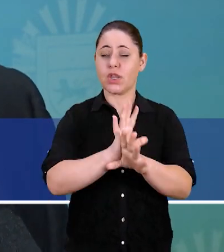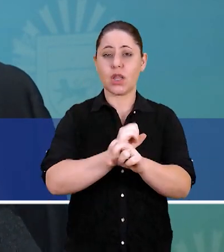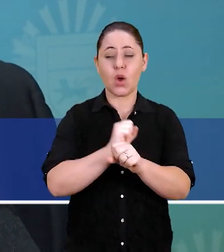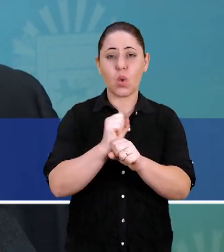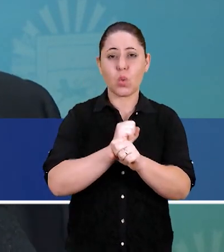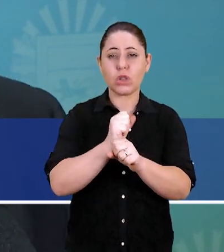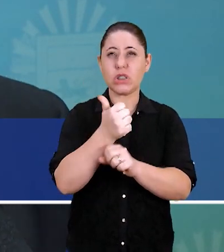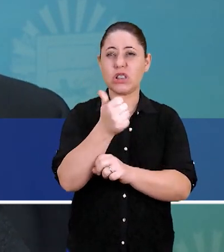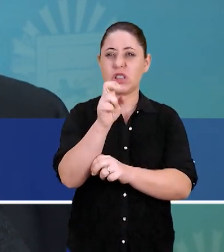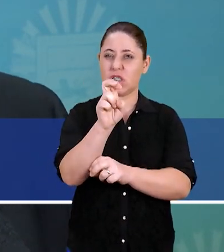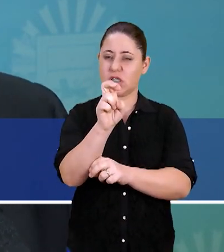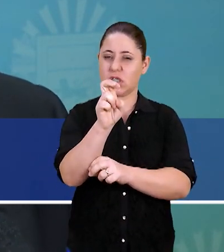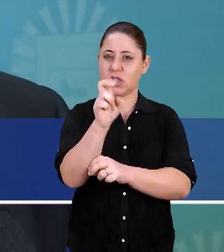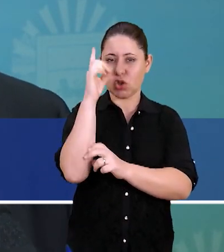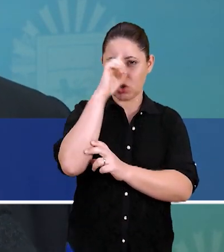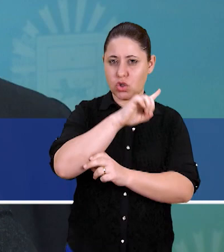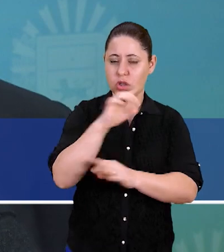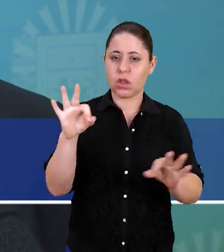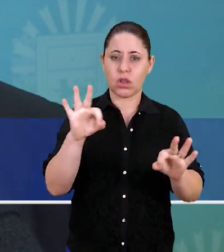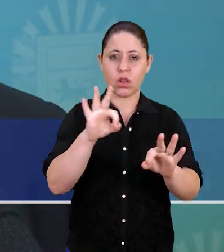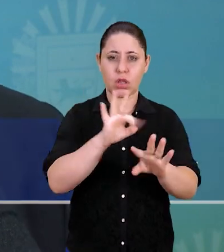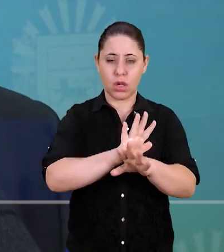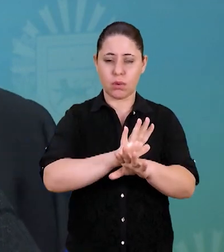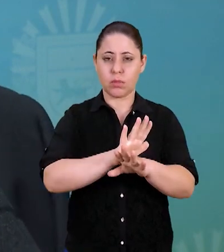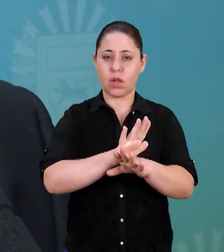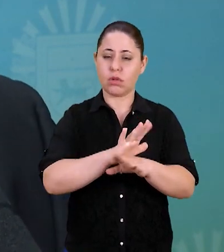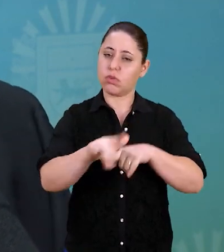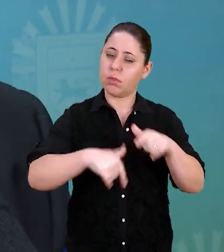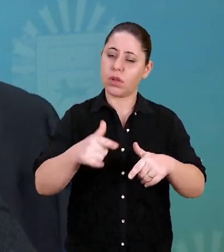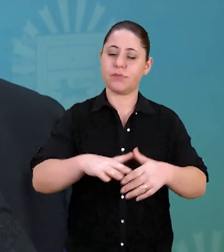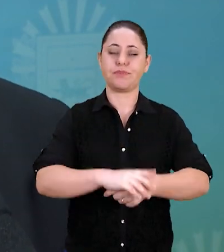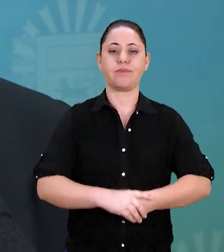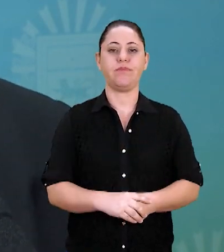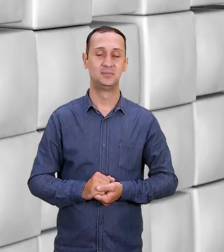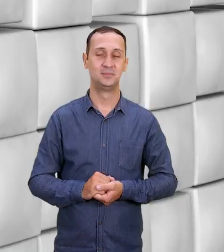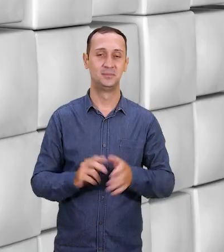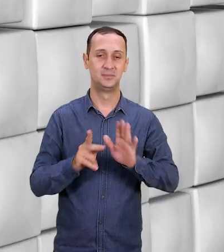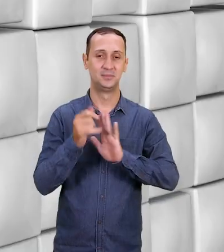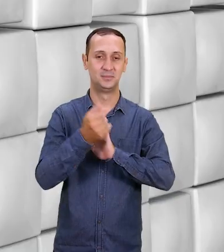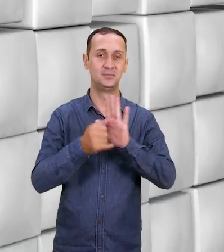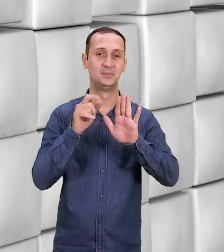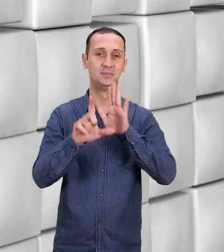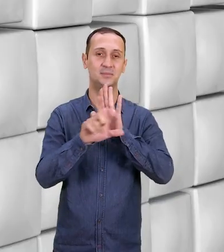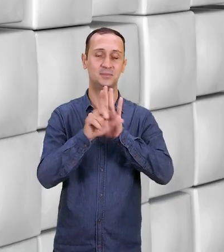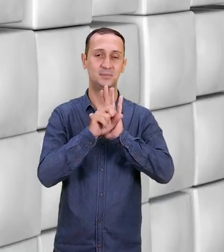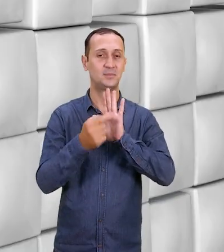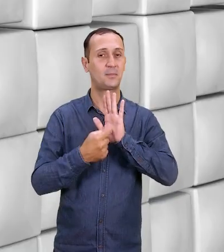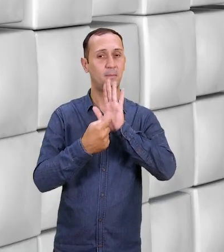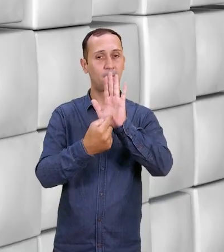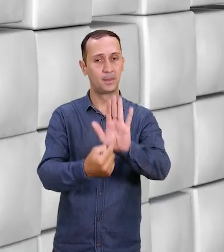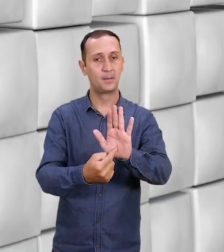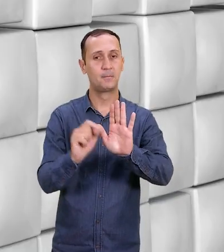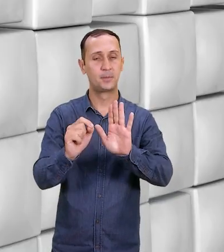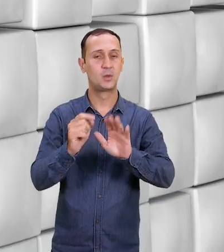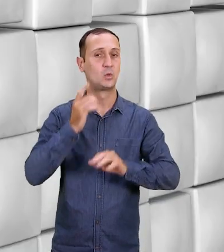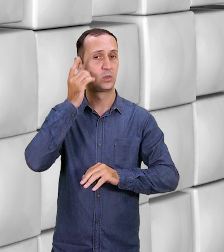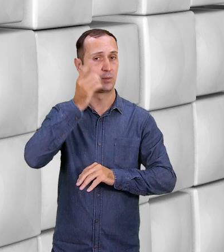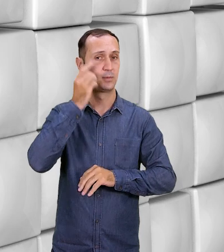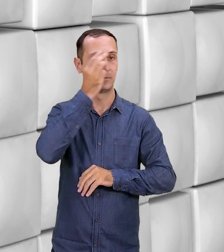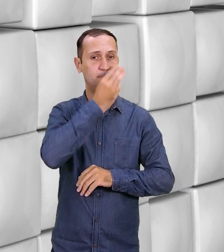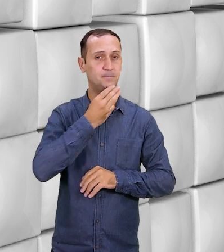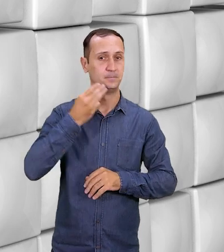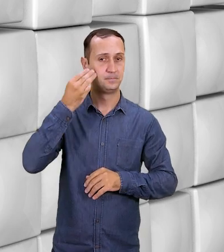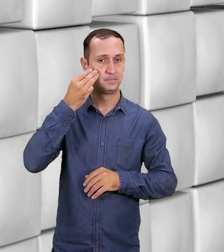que votar para encerrar cerca de daqui 15 dias, encerrar o período legislativo. Projeto de lei apresentado pelo